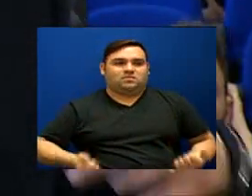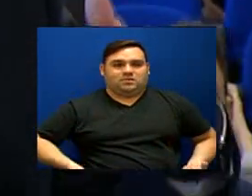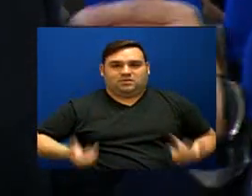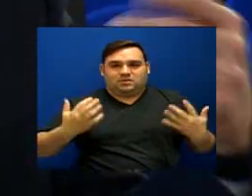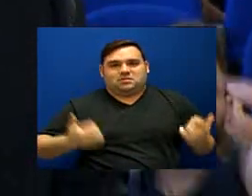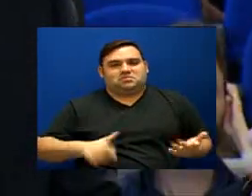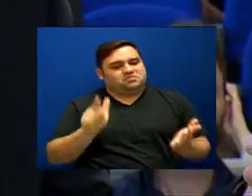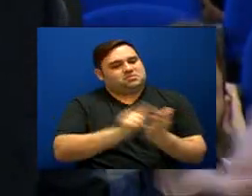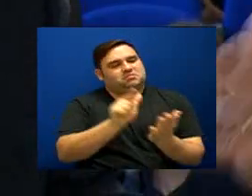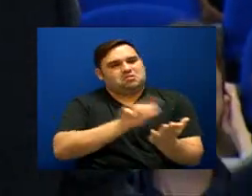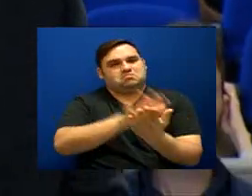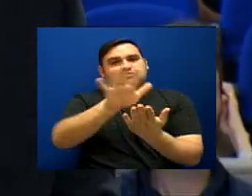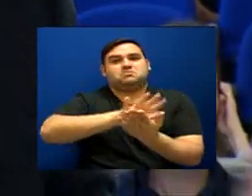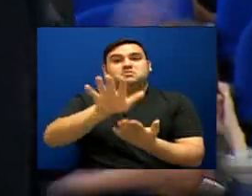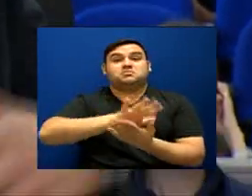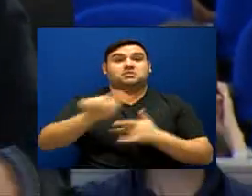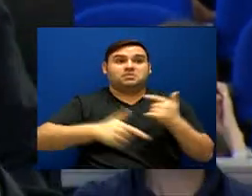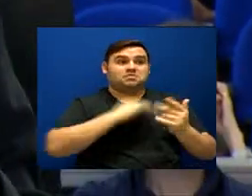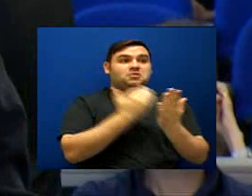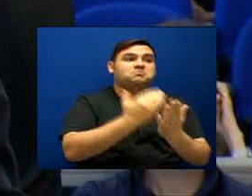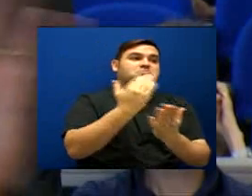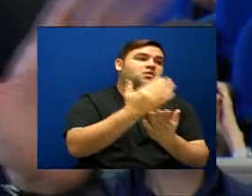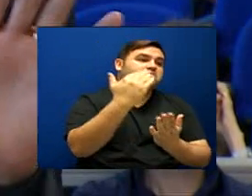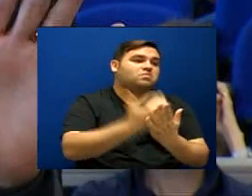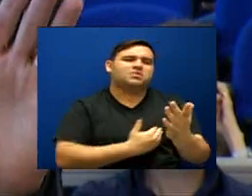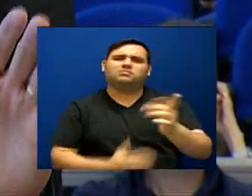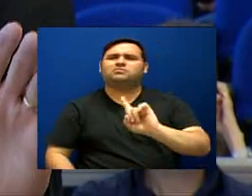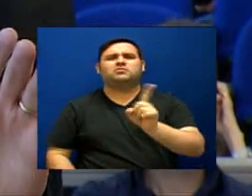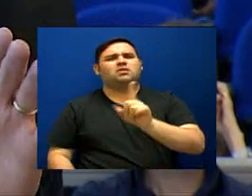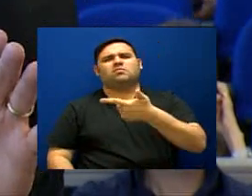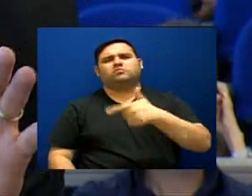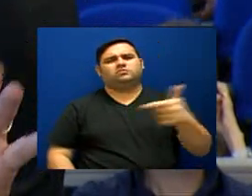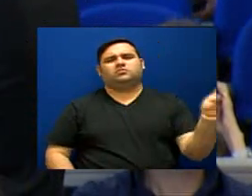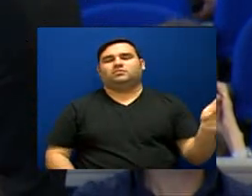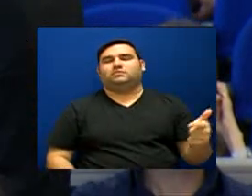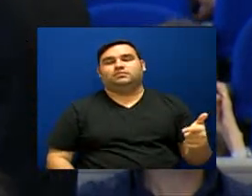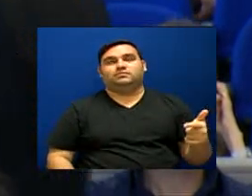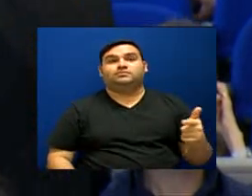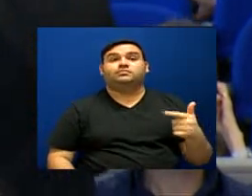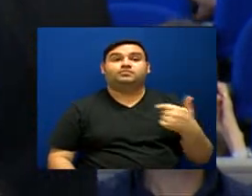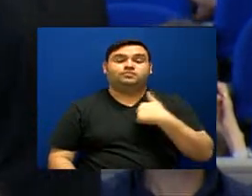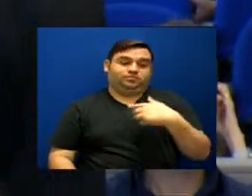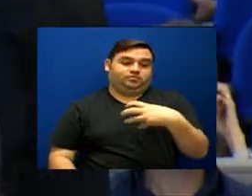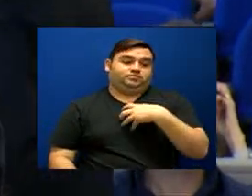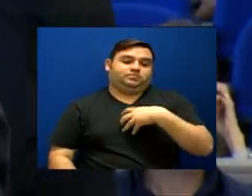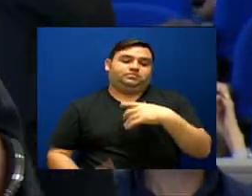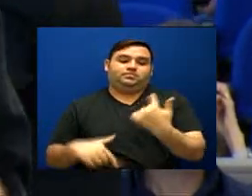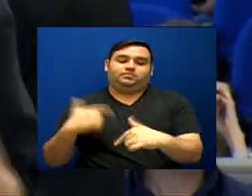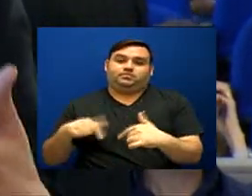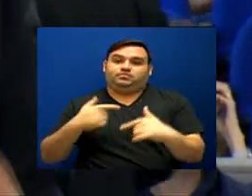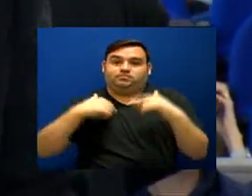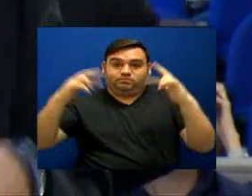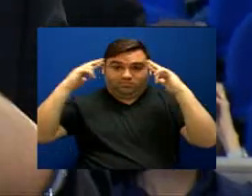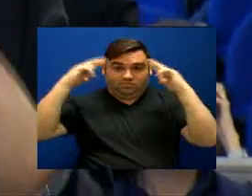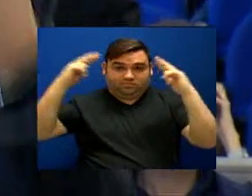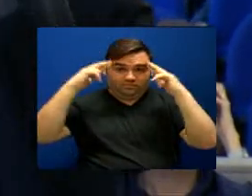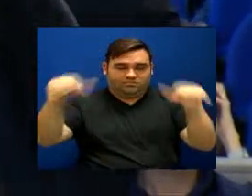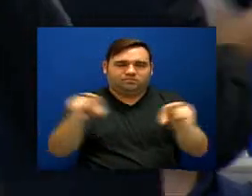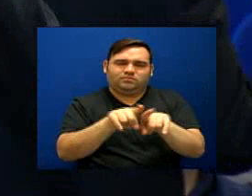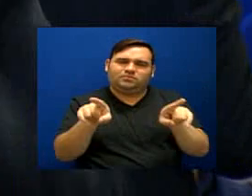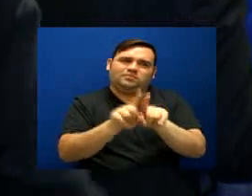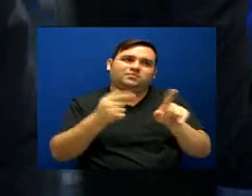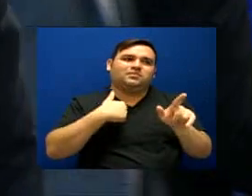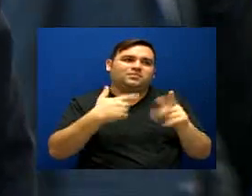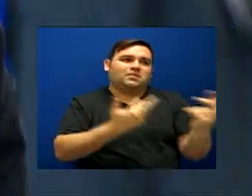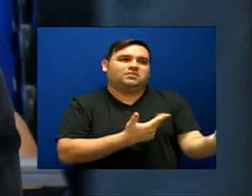mais papel, mais combustível, trabalha mais ou trabalha menos. Não existe essa correlação. Eu tenho o meu modo de trabalhar, respeito a forma, inclusive parece